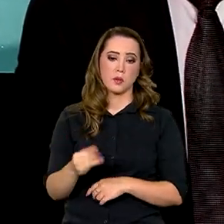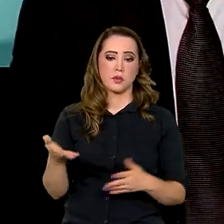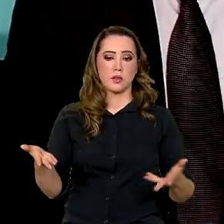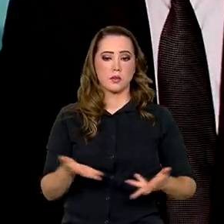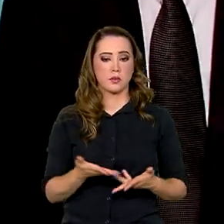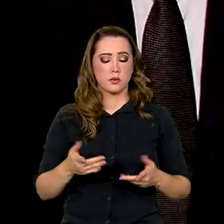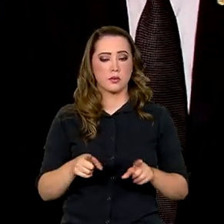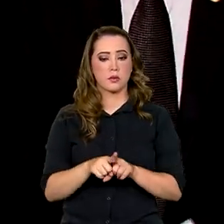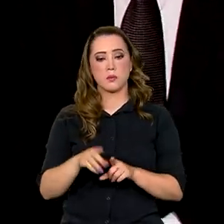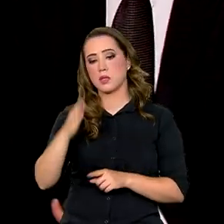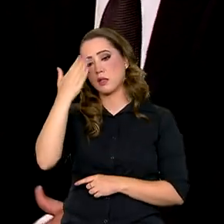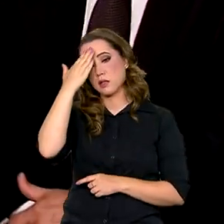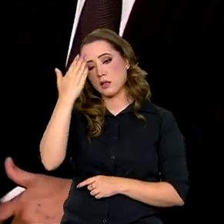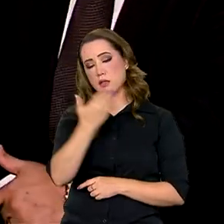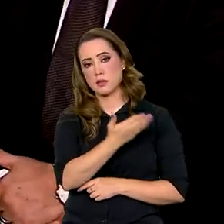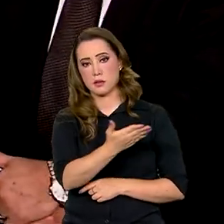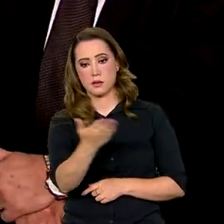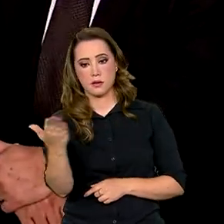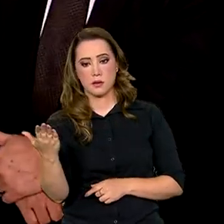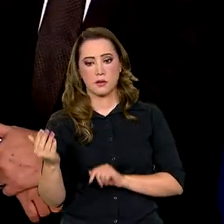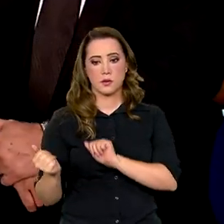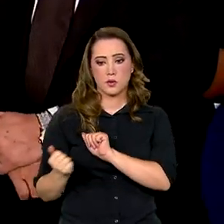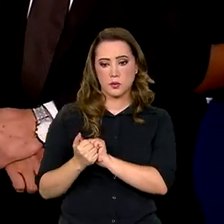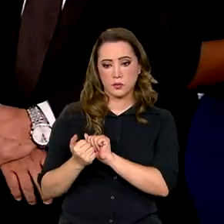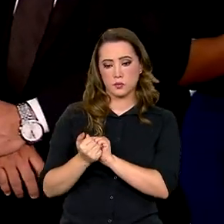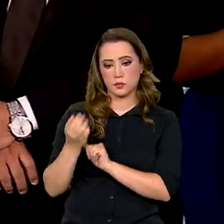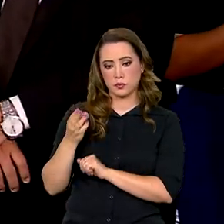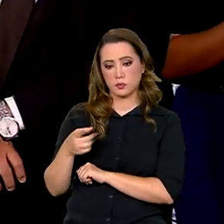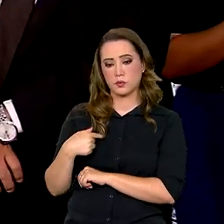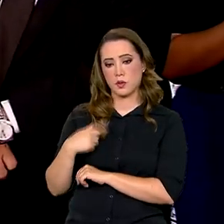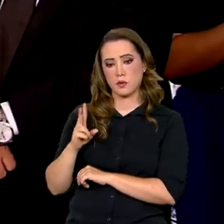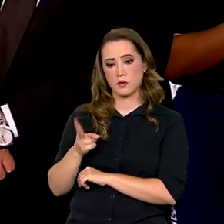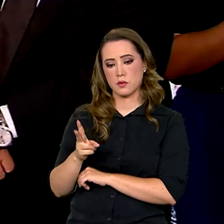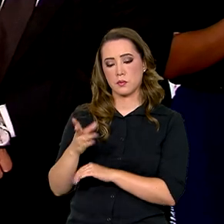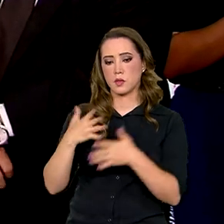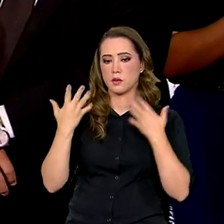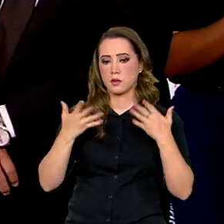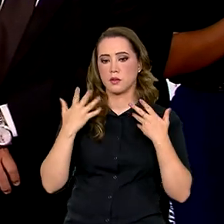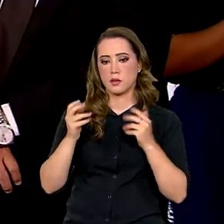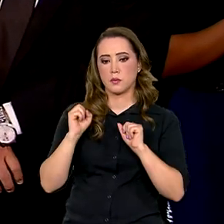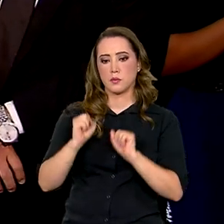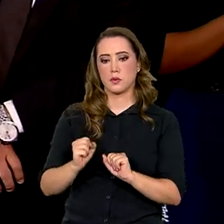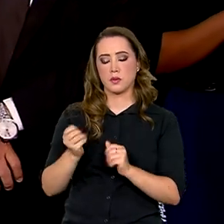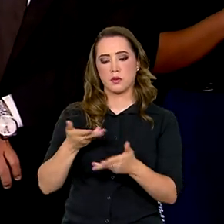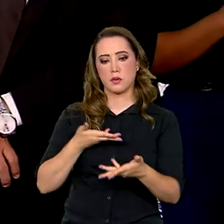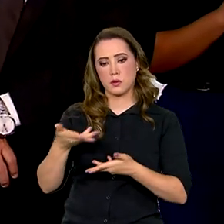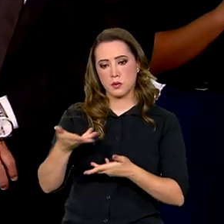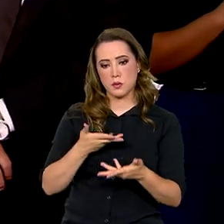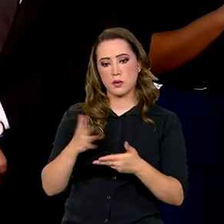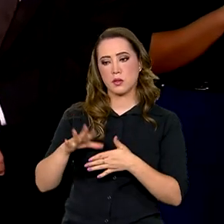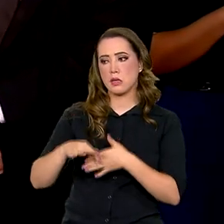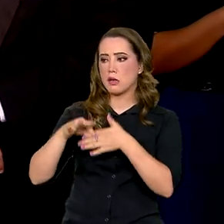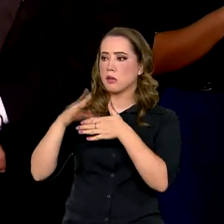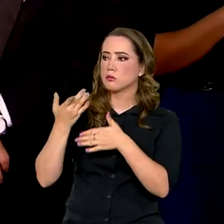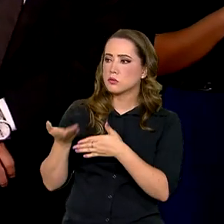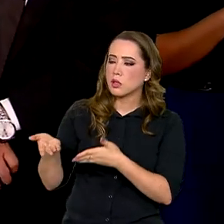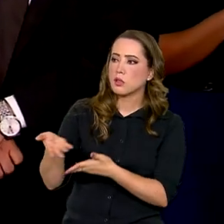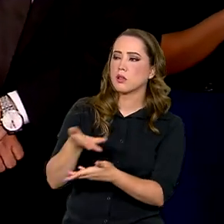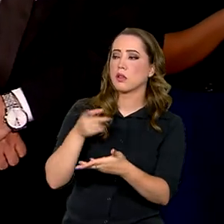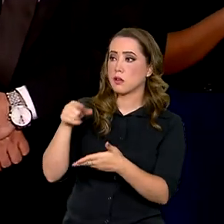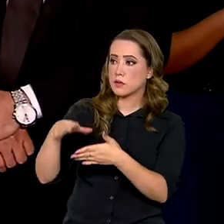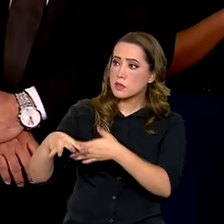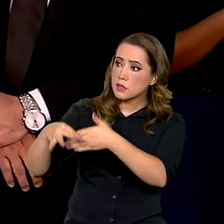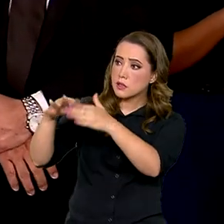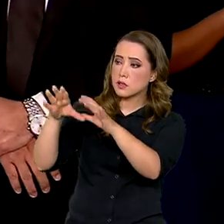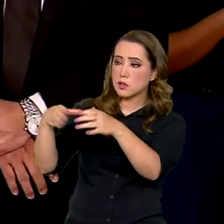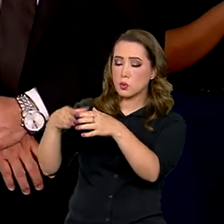agradecer a você que teve e eu tive a grandeza e alegria de poder compartilhar a divisão de liderança você é a